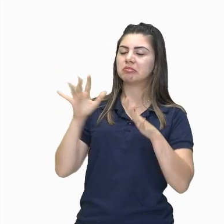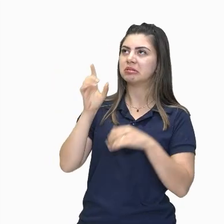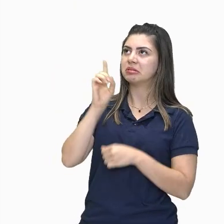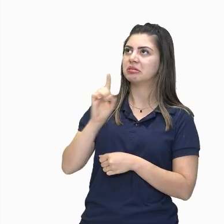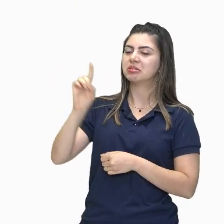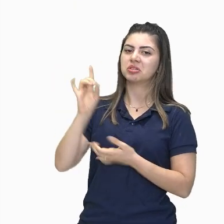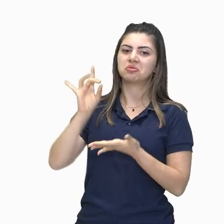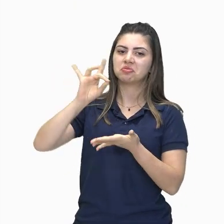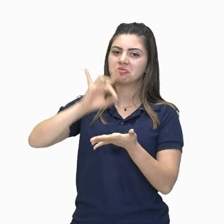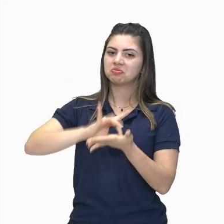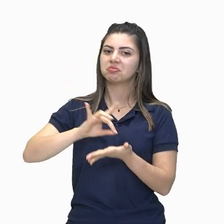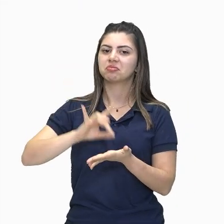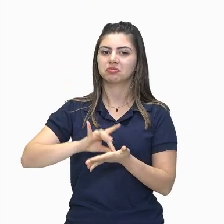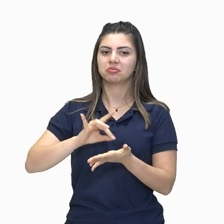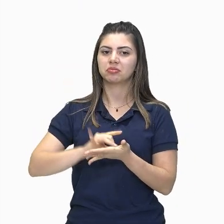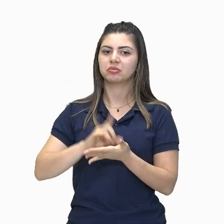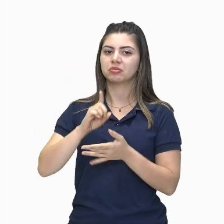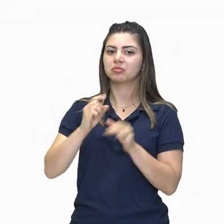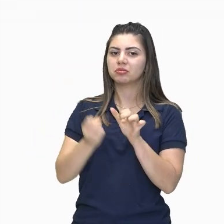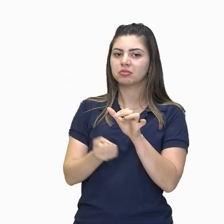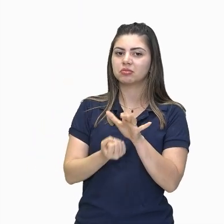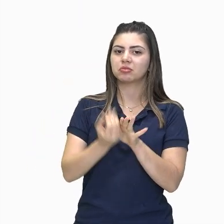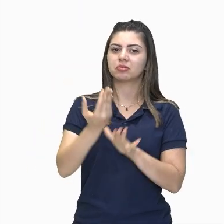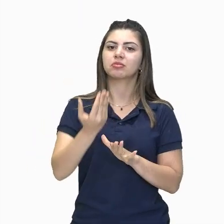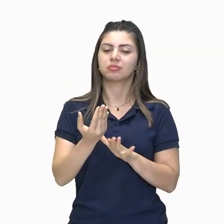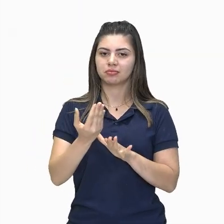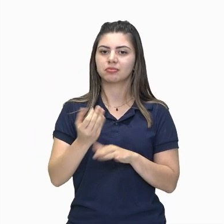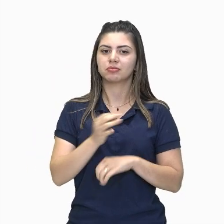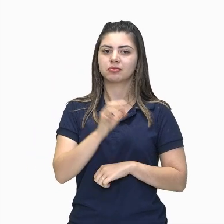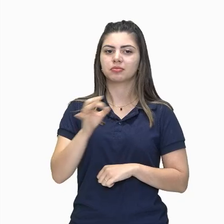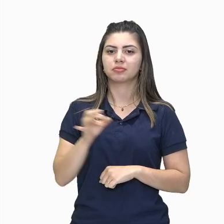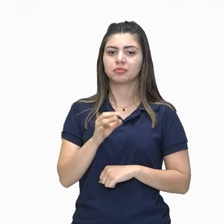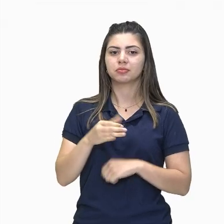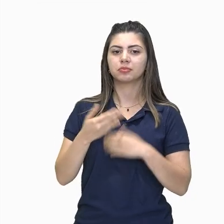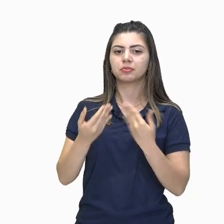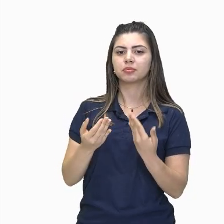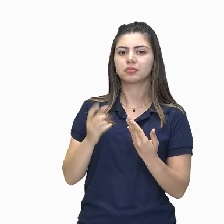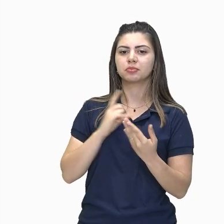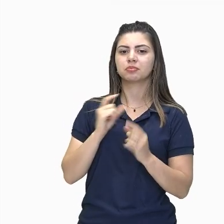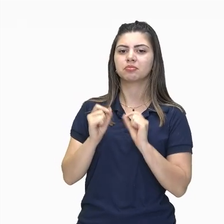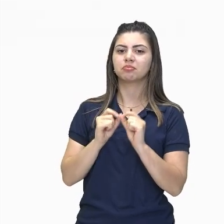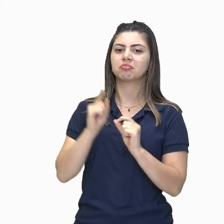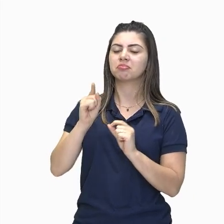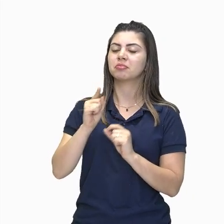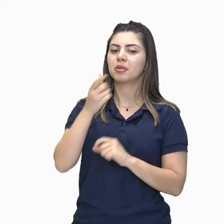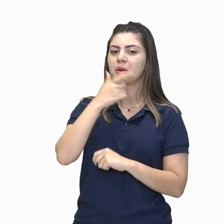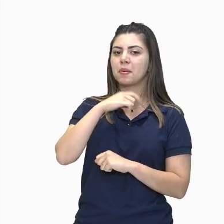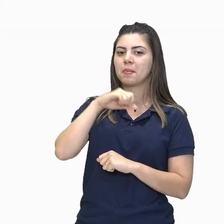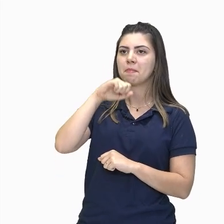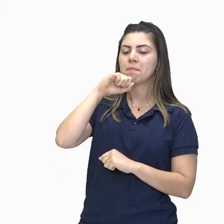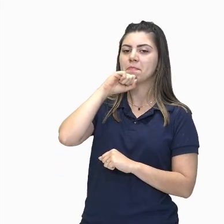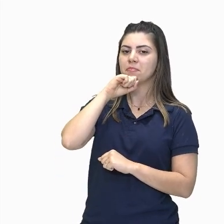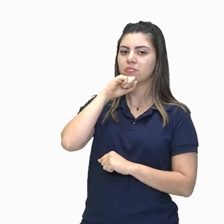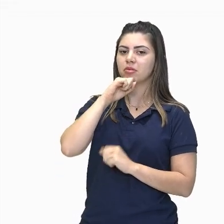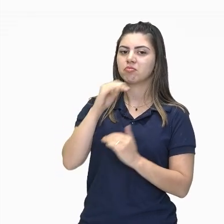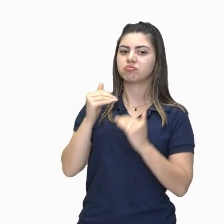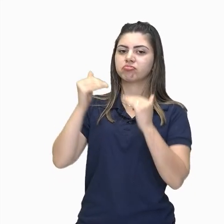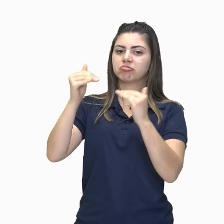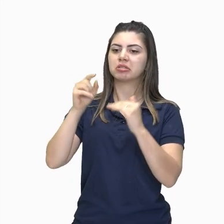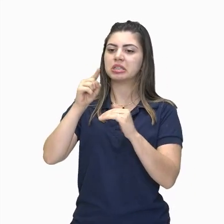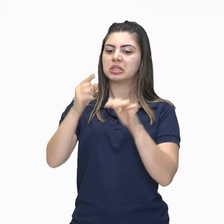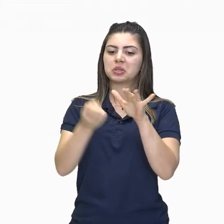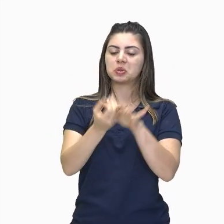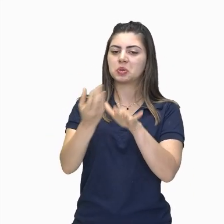de Deus verdadeiro, gerado, não criado, consubstancial ao Pai. Por ele todas as coisas